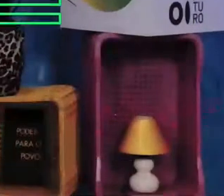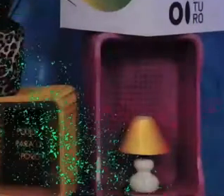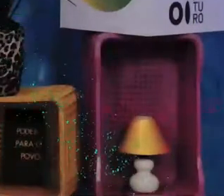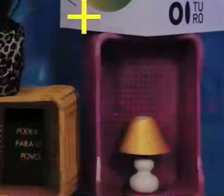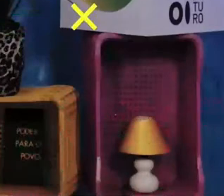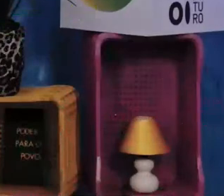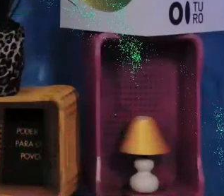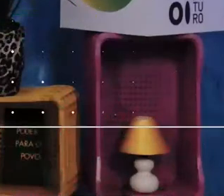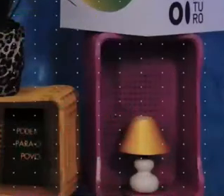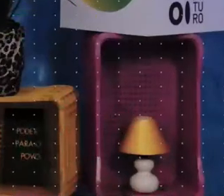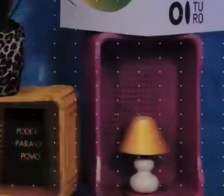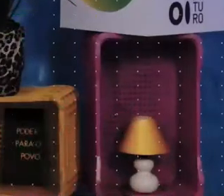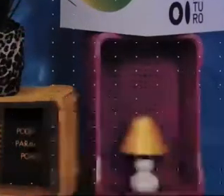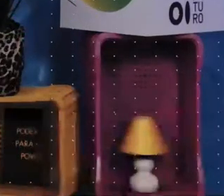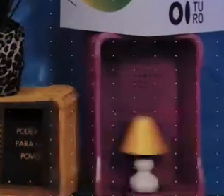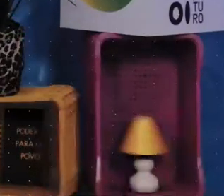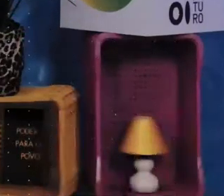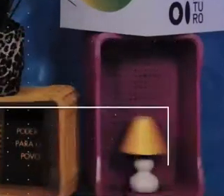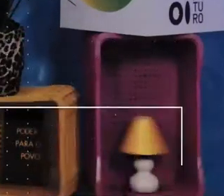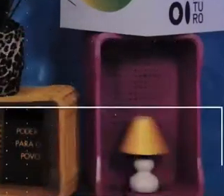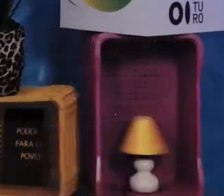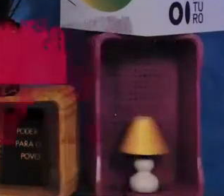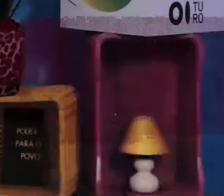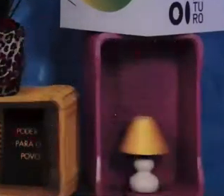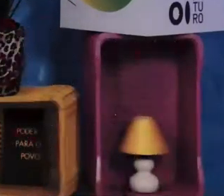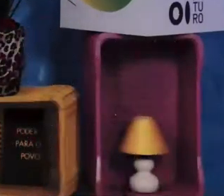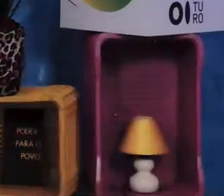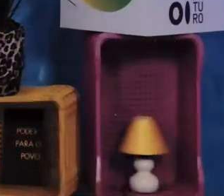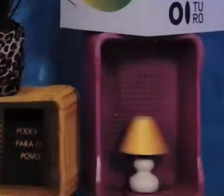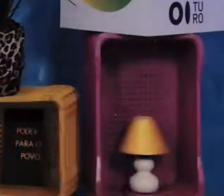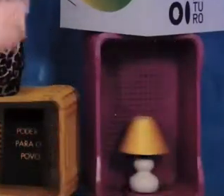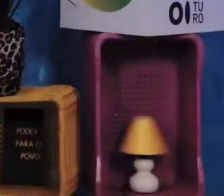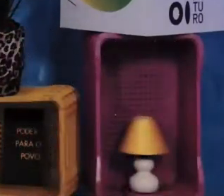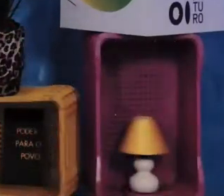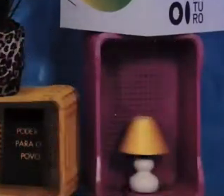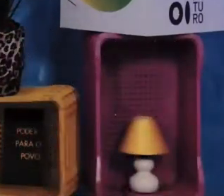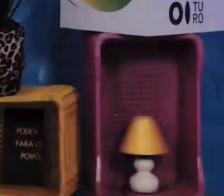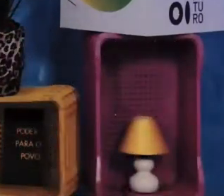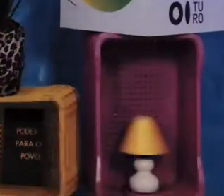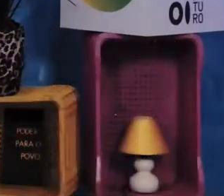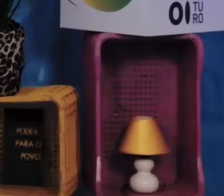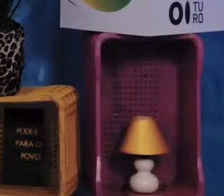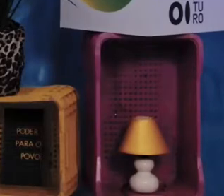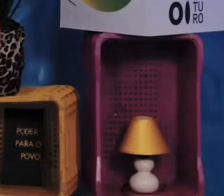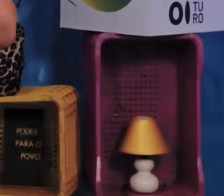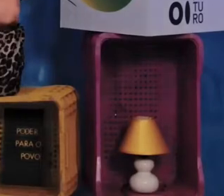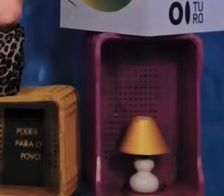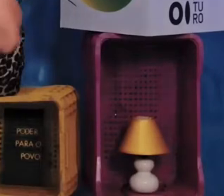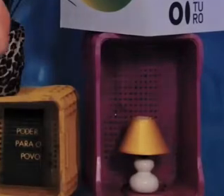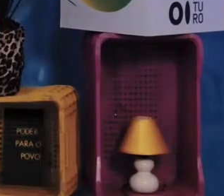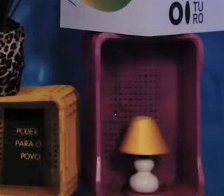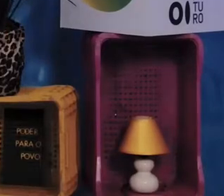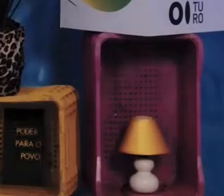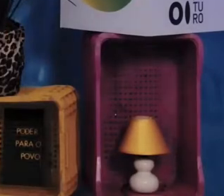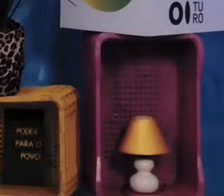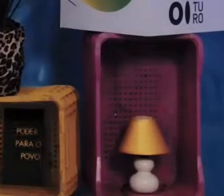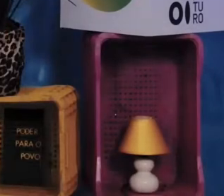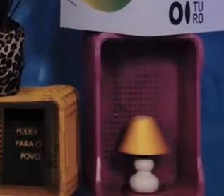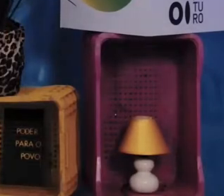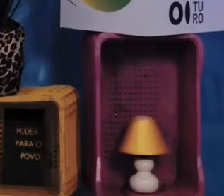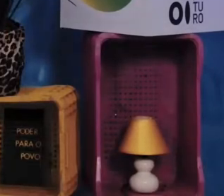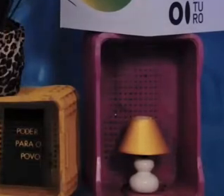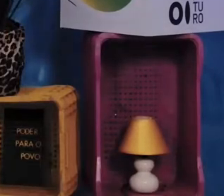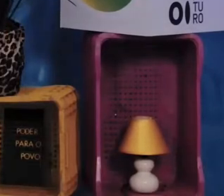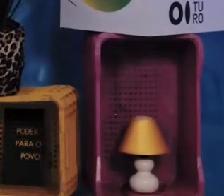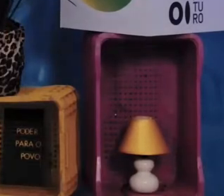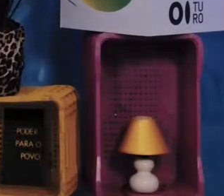é maravilhosa e mulher que foi isso aí eu fiquei toda animada aqui no camarim né gente agora vem cá minha flor me